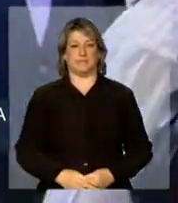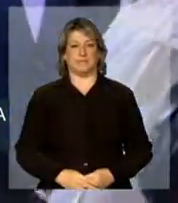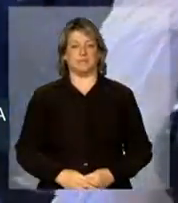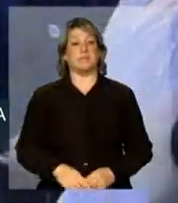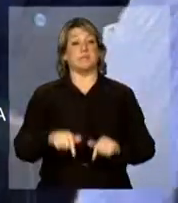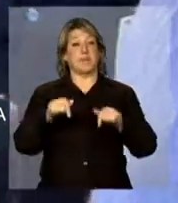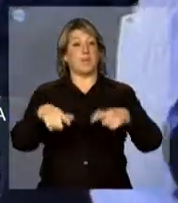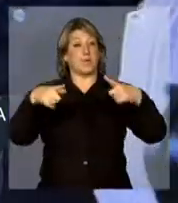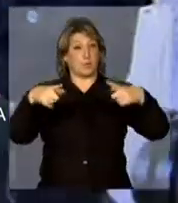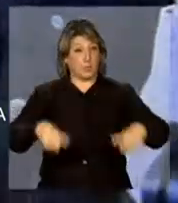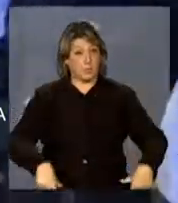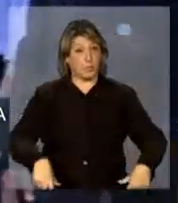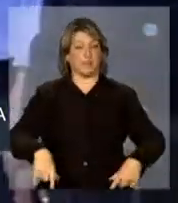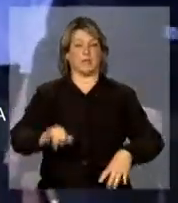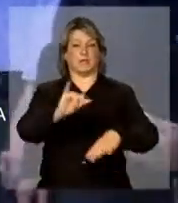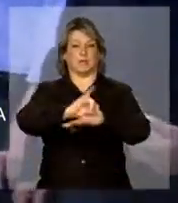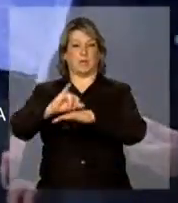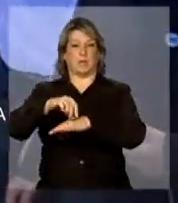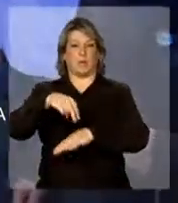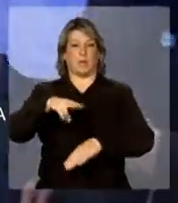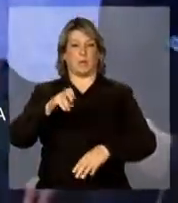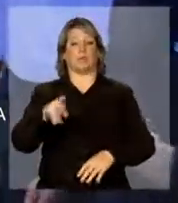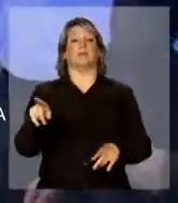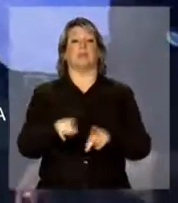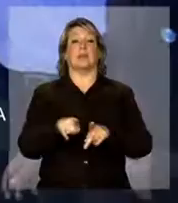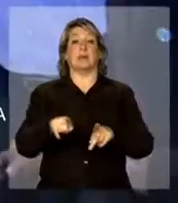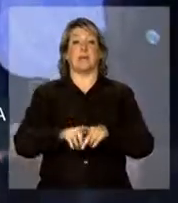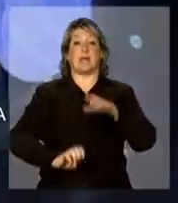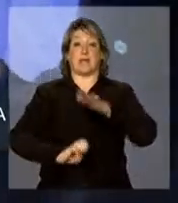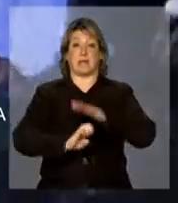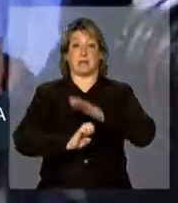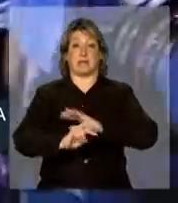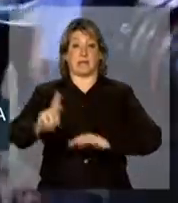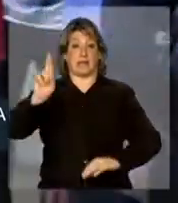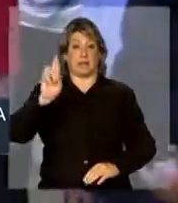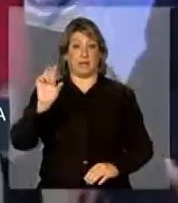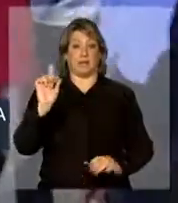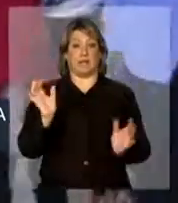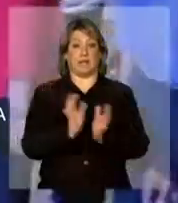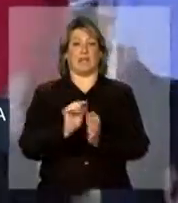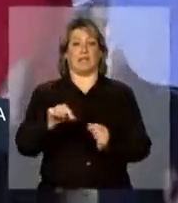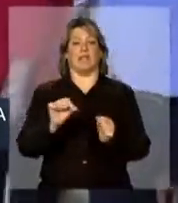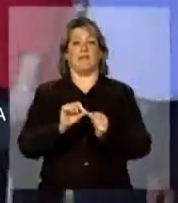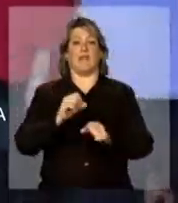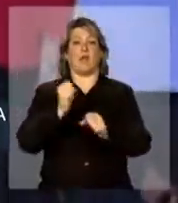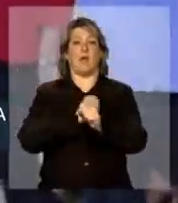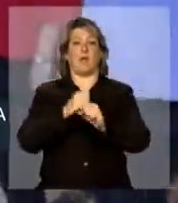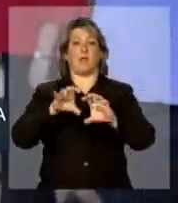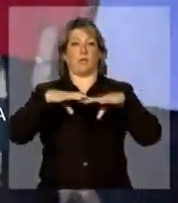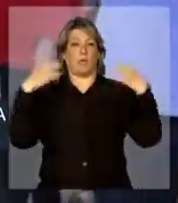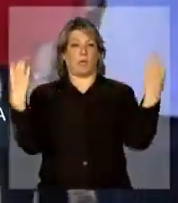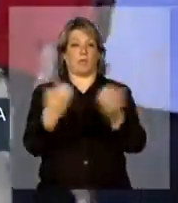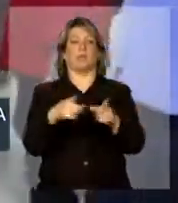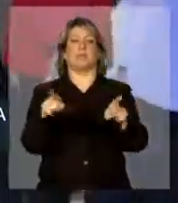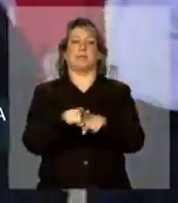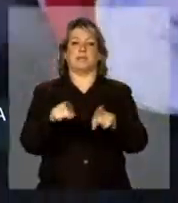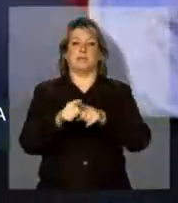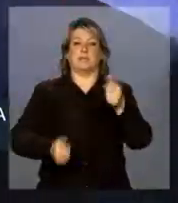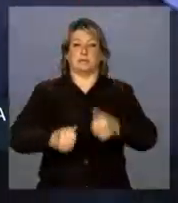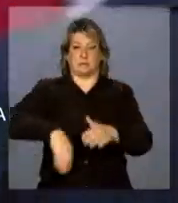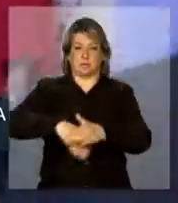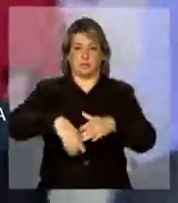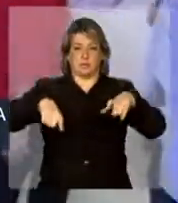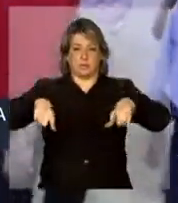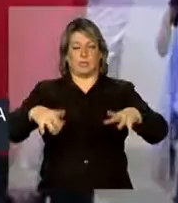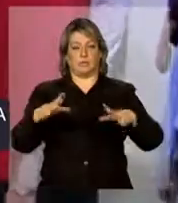e esse espaço cultural também é coordenado pela empresa responsável pela operação do estádio que foi responsável pela obra do estádio